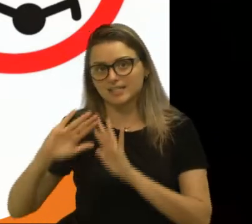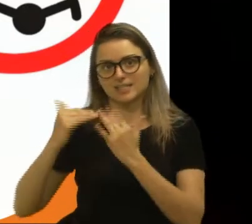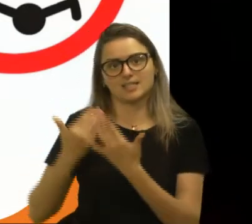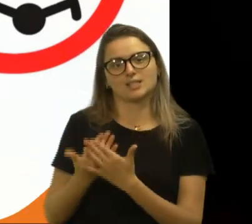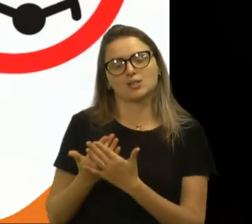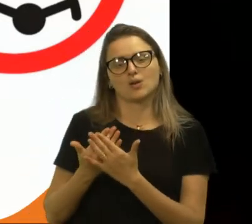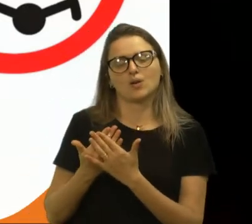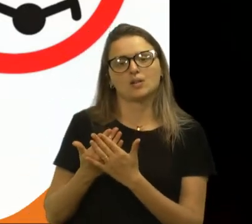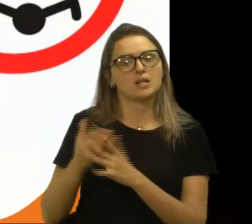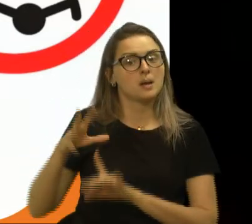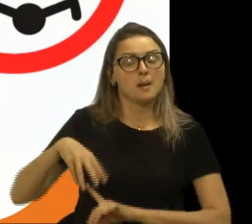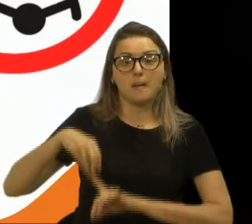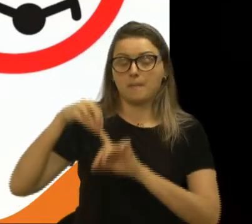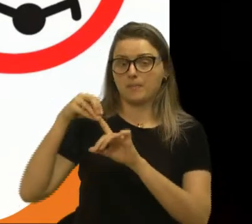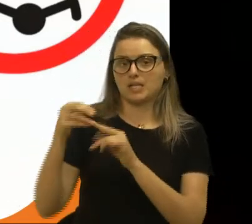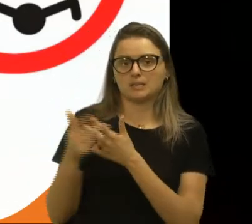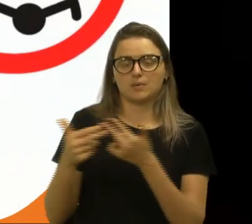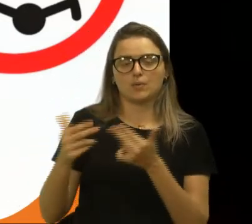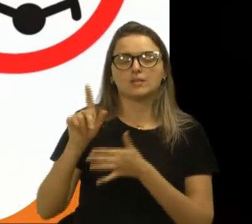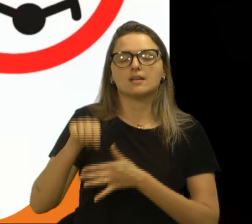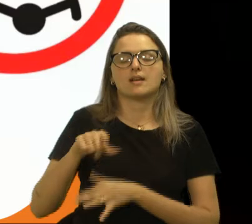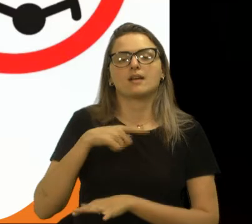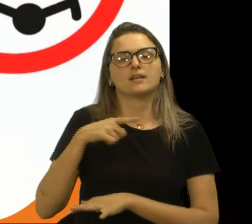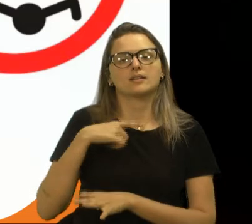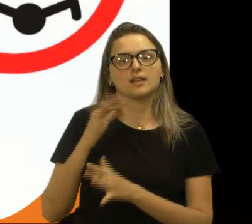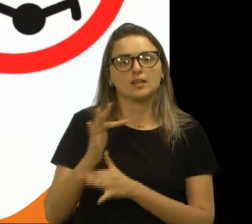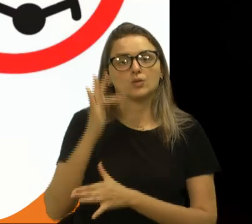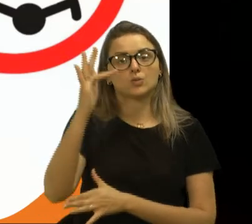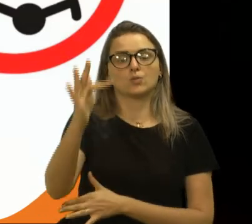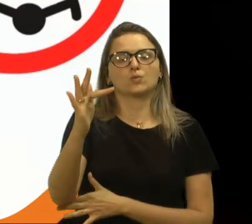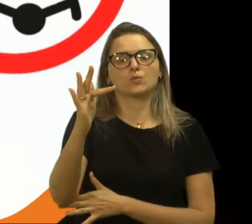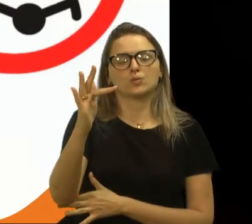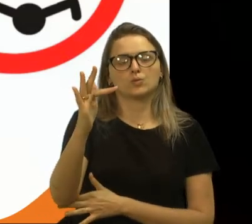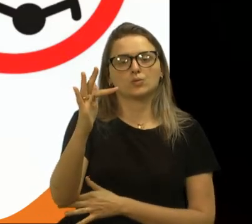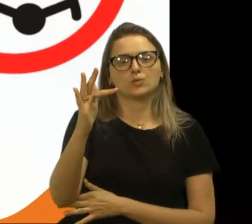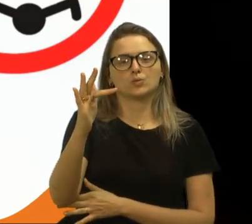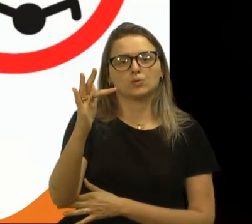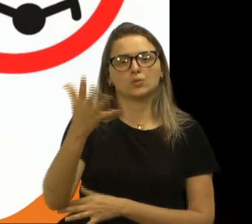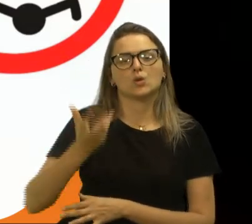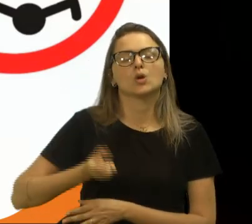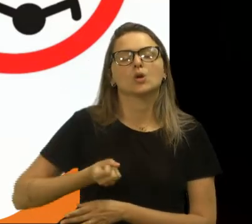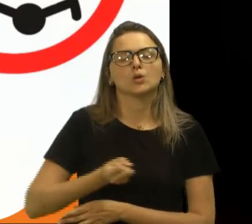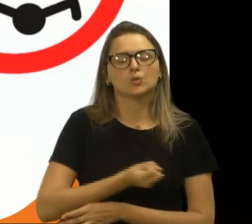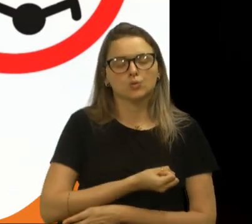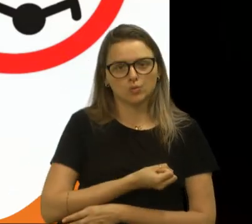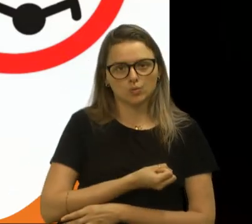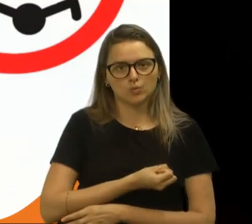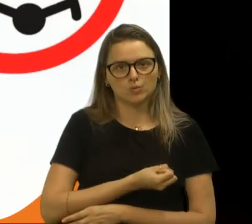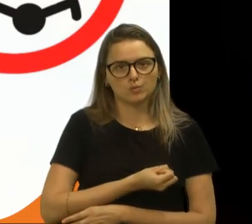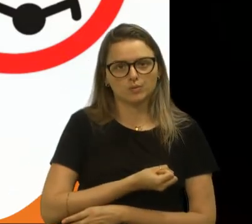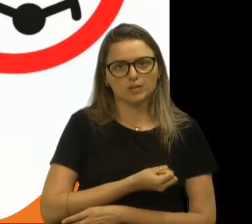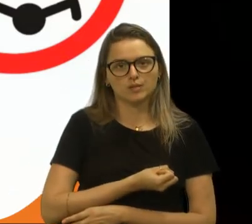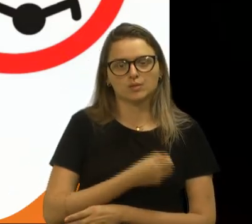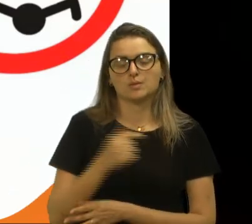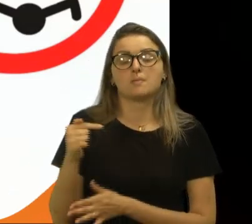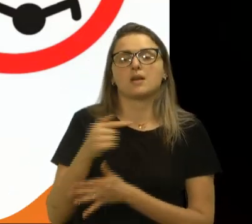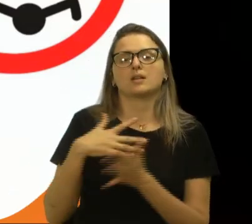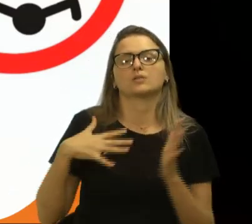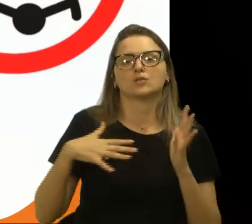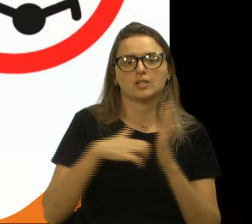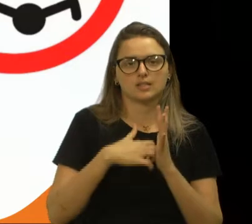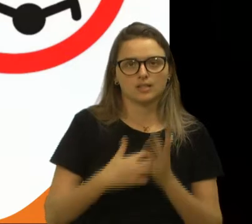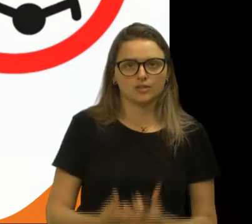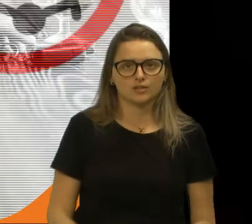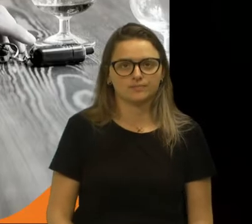crianças principalmente, é que vão garantir que no futuro a gente tenha números menores de acidentados e mortos no